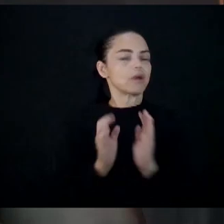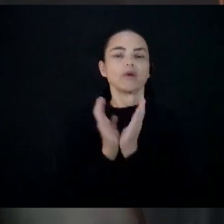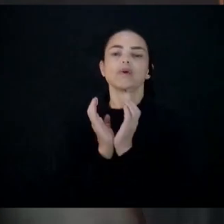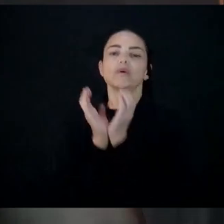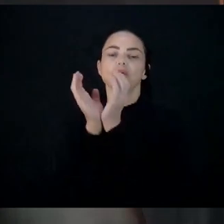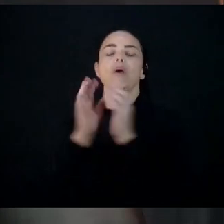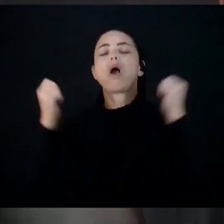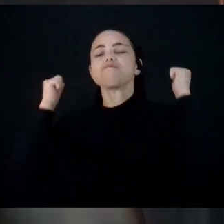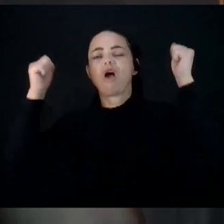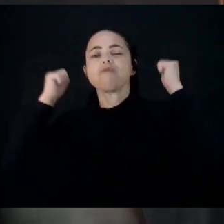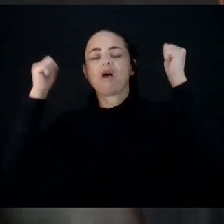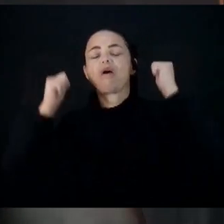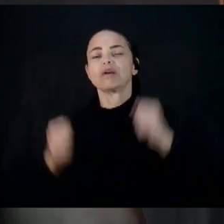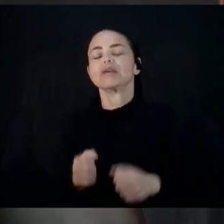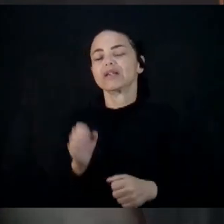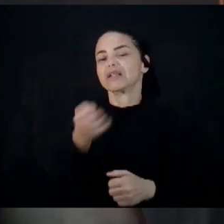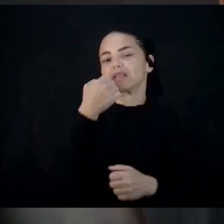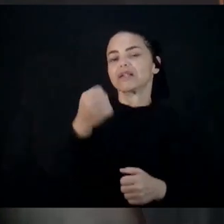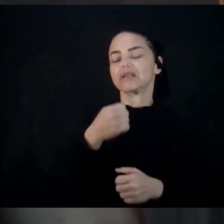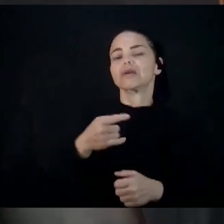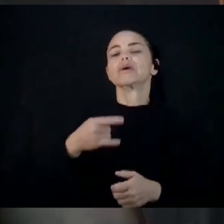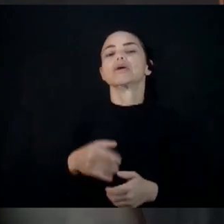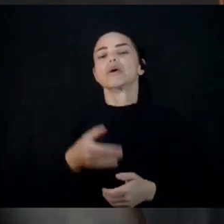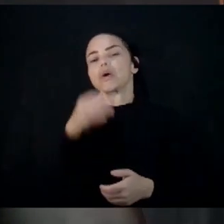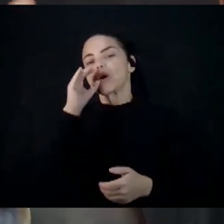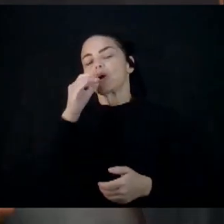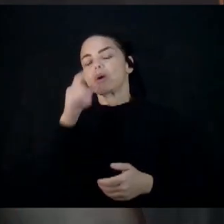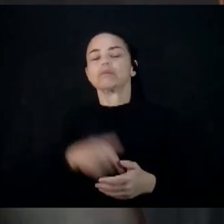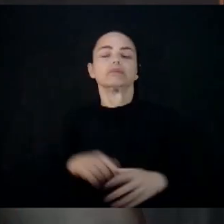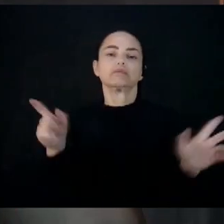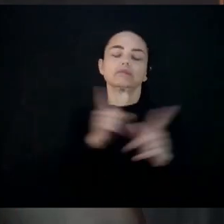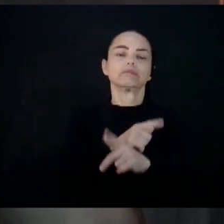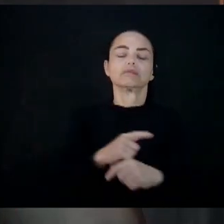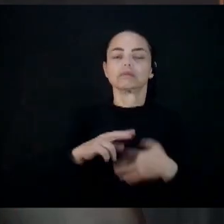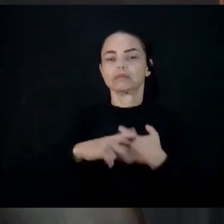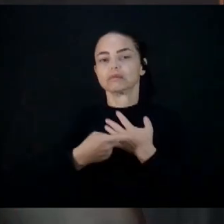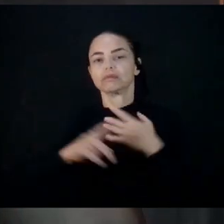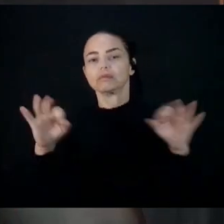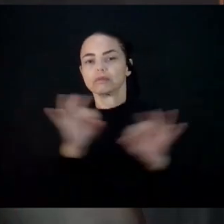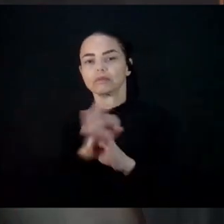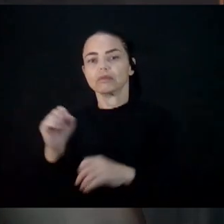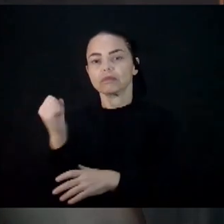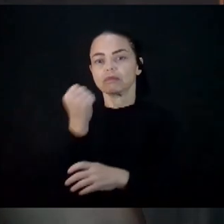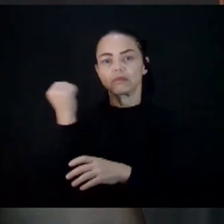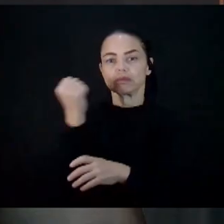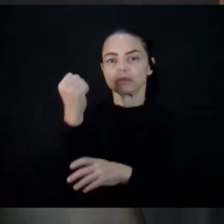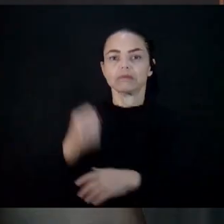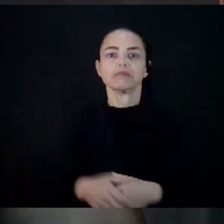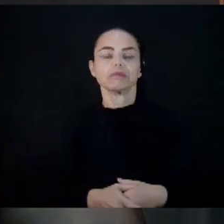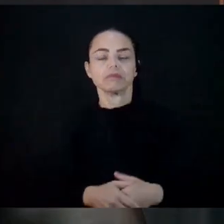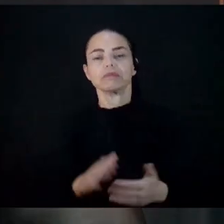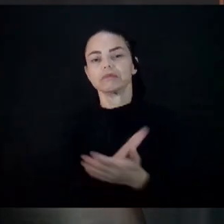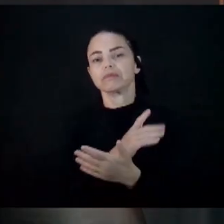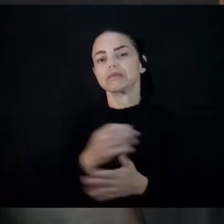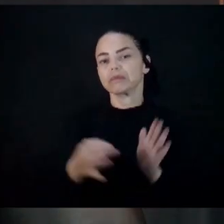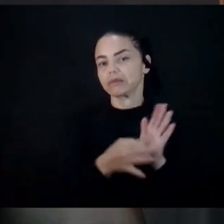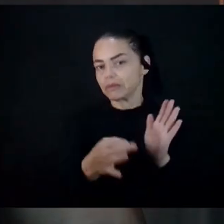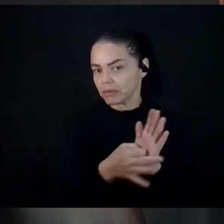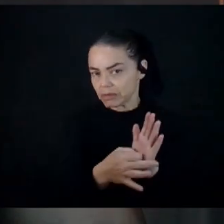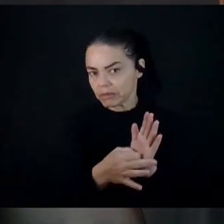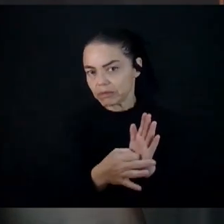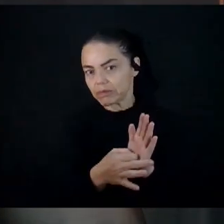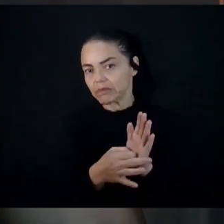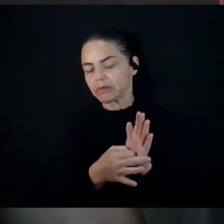vão acabar bebendo uma cervejinha e isso pontualmente também não vai trazer nenhuma consequência grave a longo prazo. Algumas dicas que eu falo. Tenta